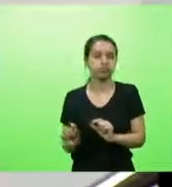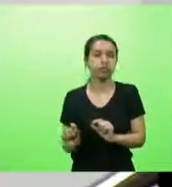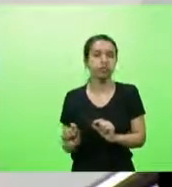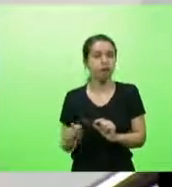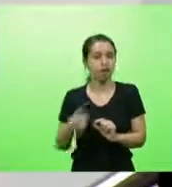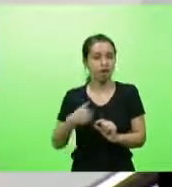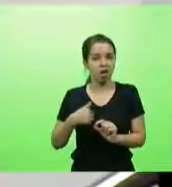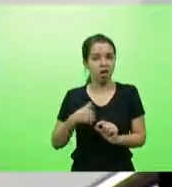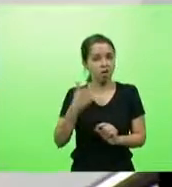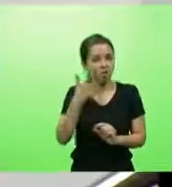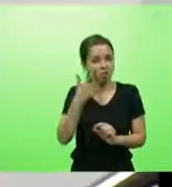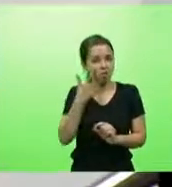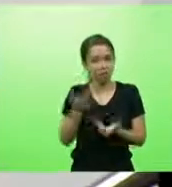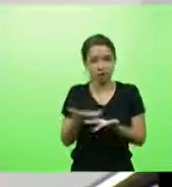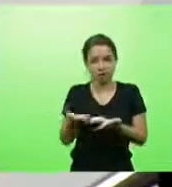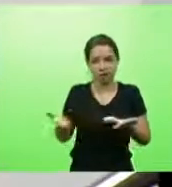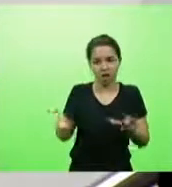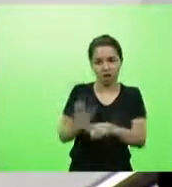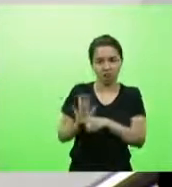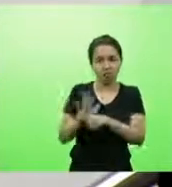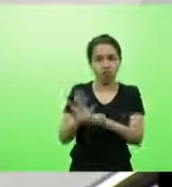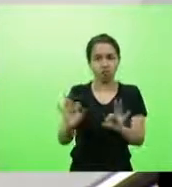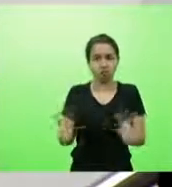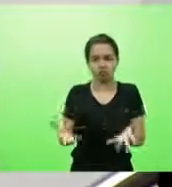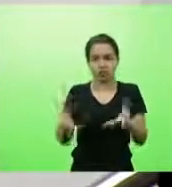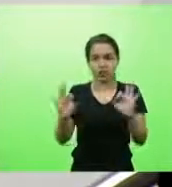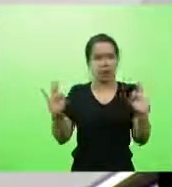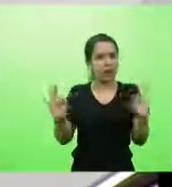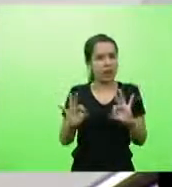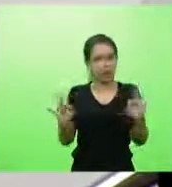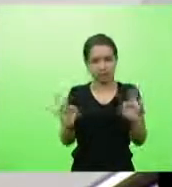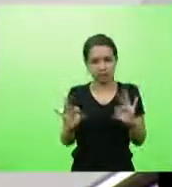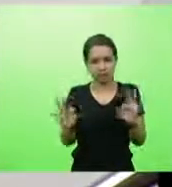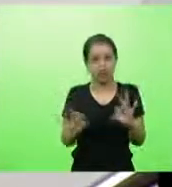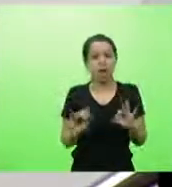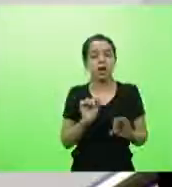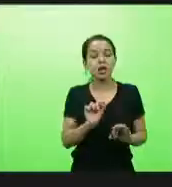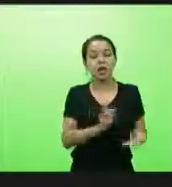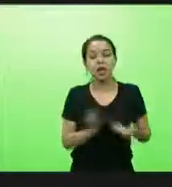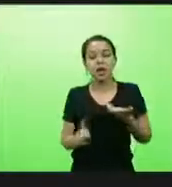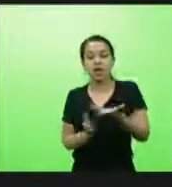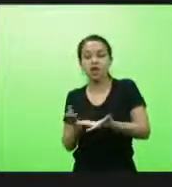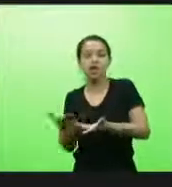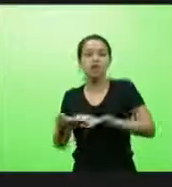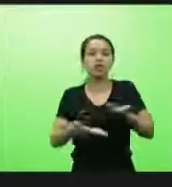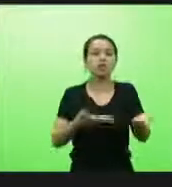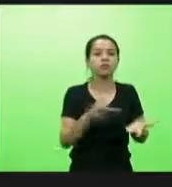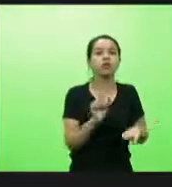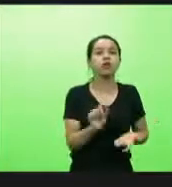arcabouço institucional que nós temos. Eu não vejo vantagem. Quem serve a quem?